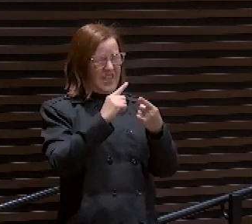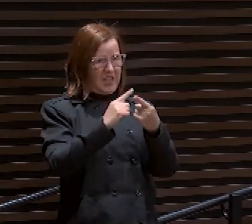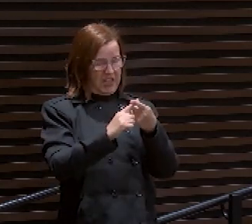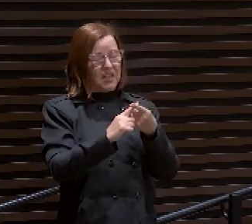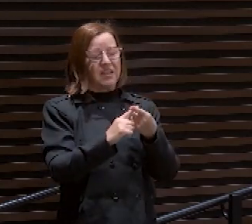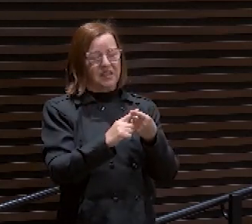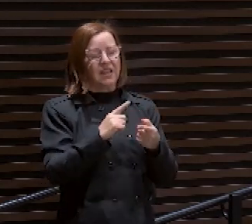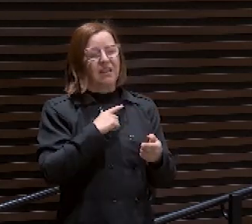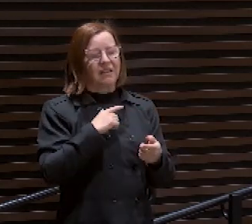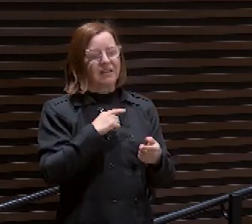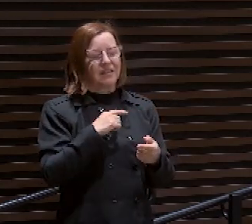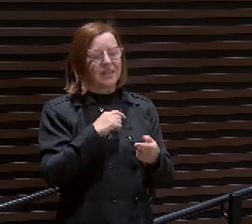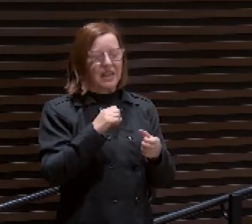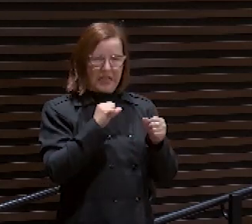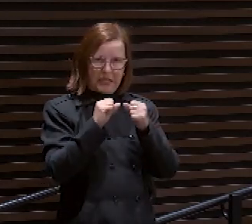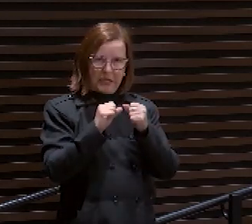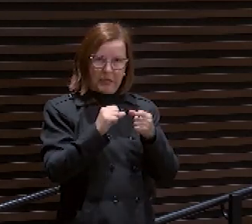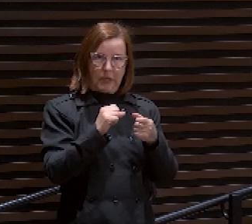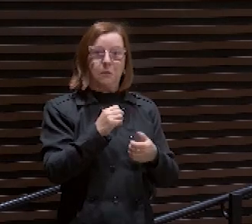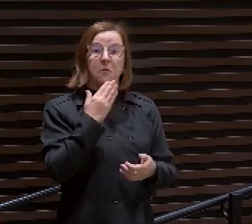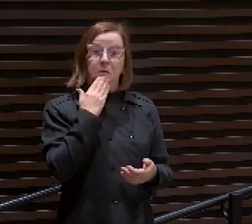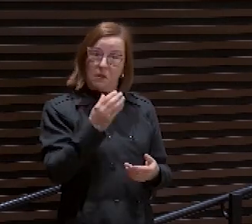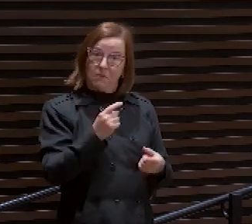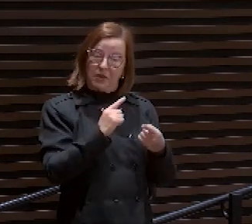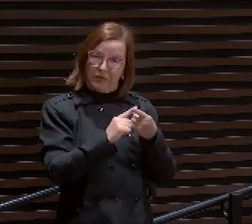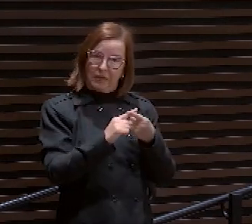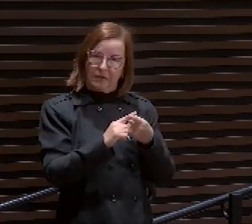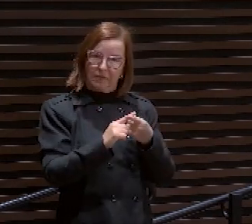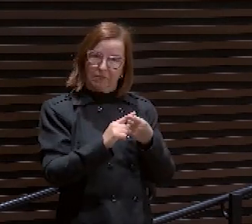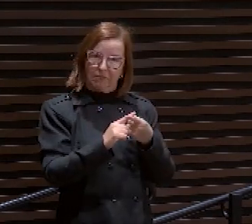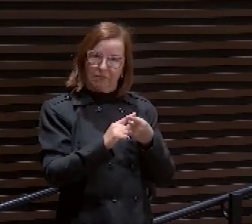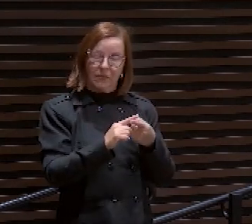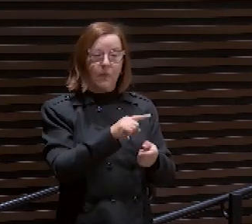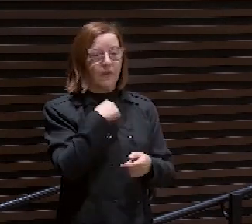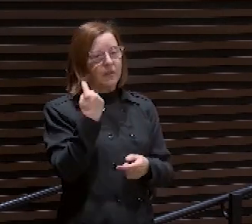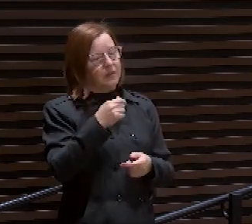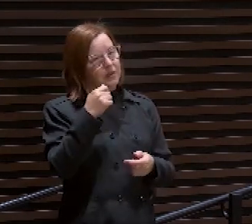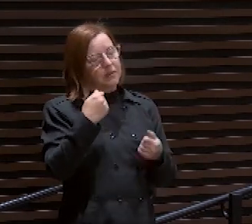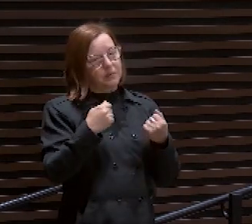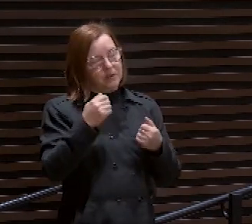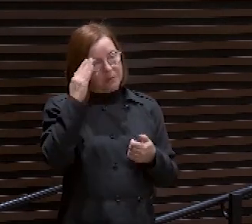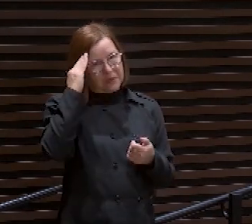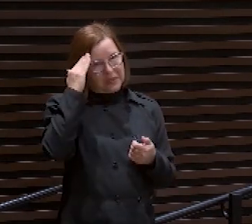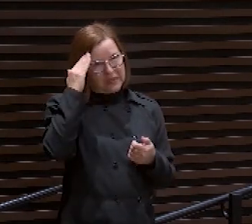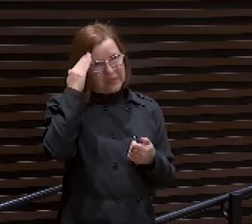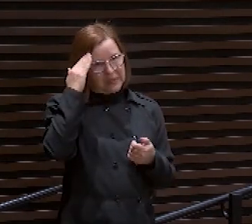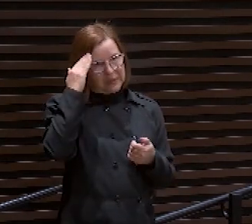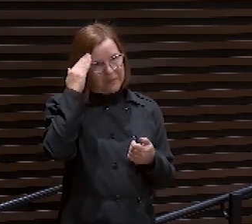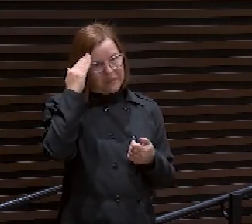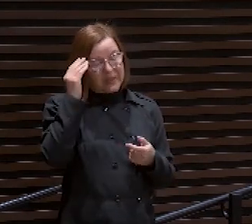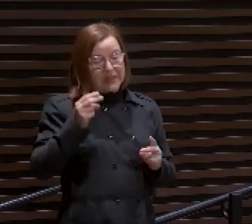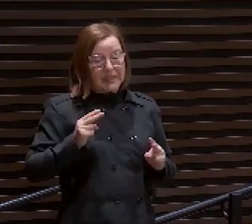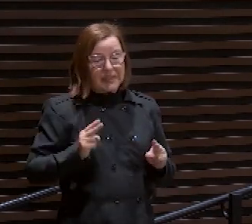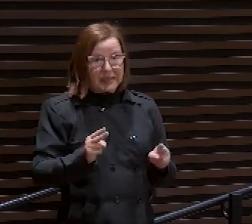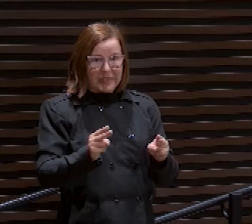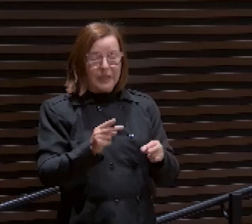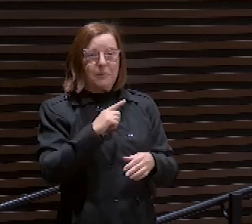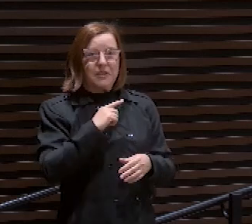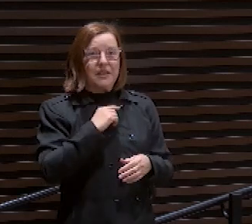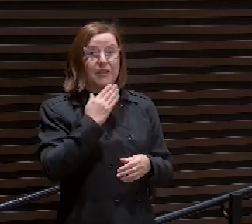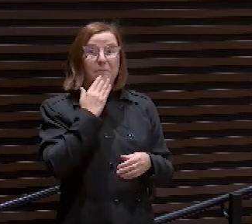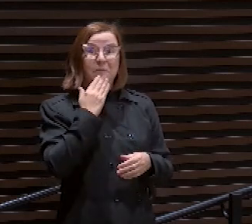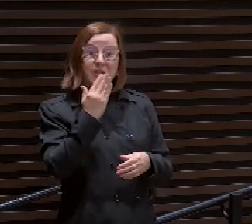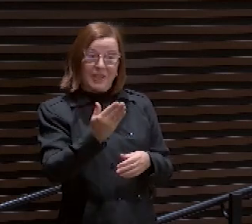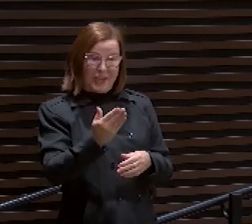vingança. A gente precisa entender, amados, que sempre que nós vemos pedidos de vingança na Bíblia, são sempre para